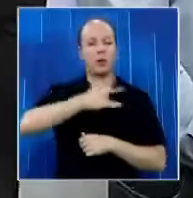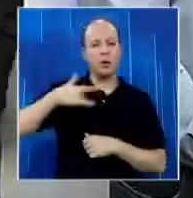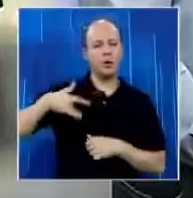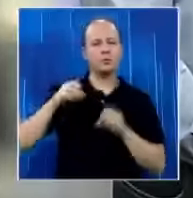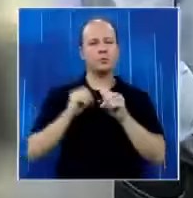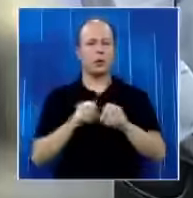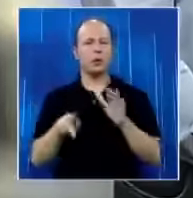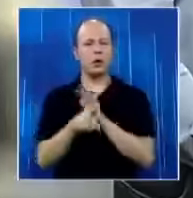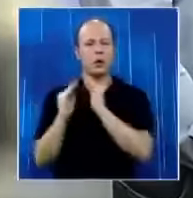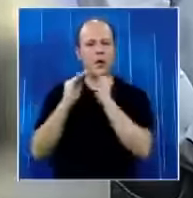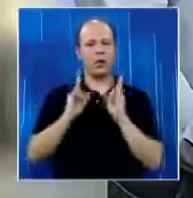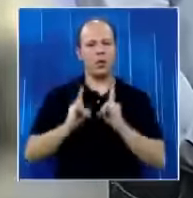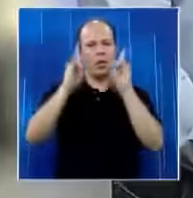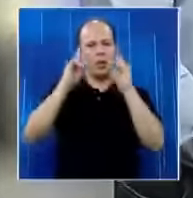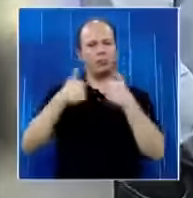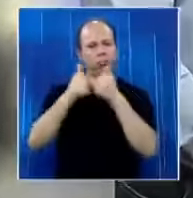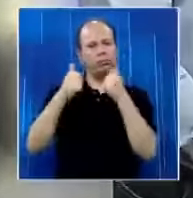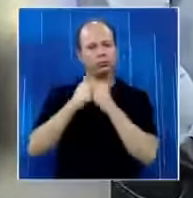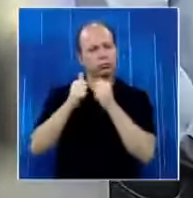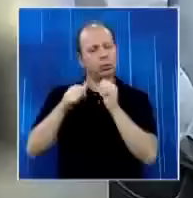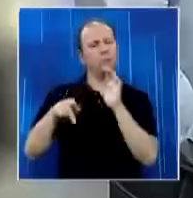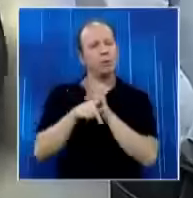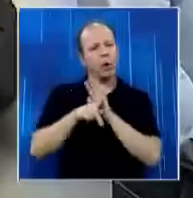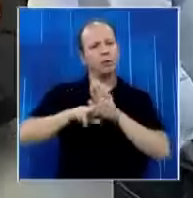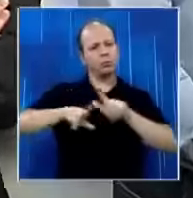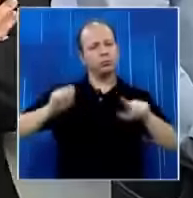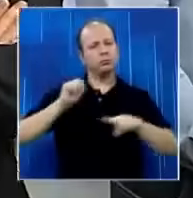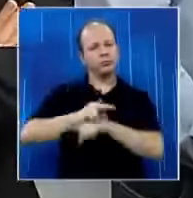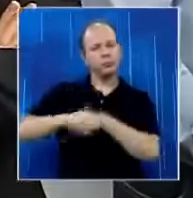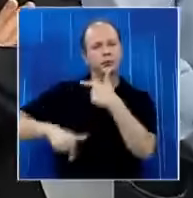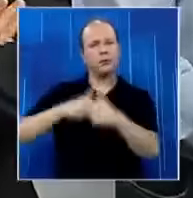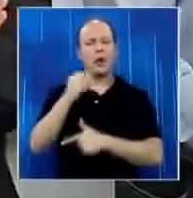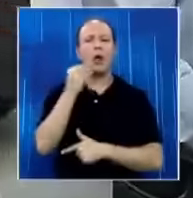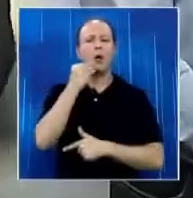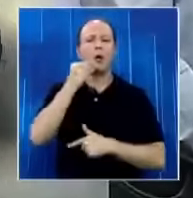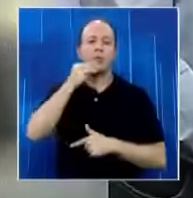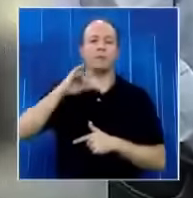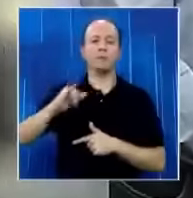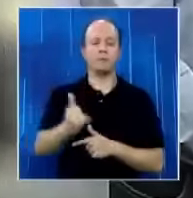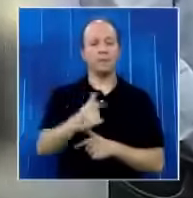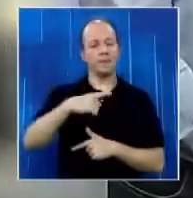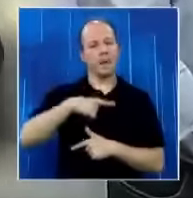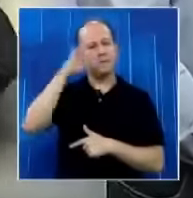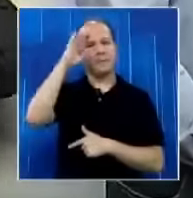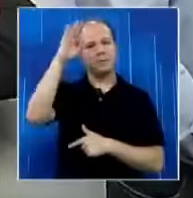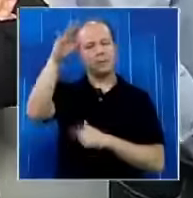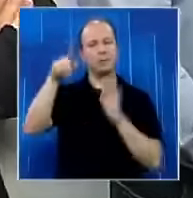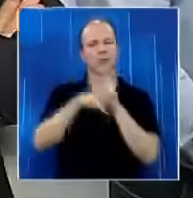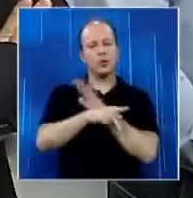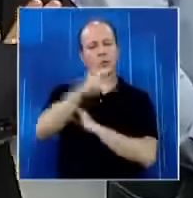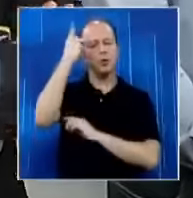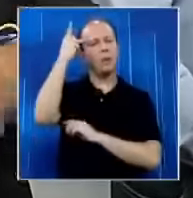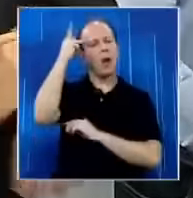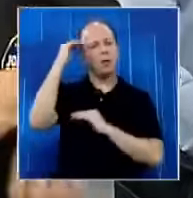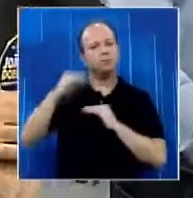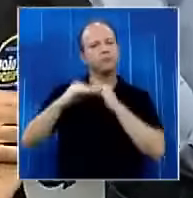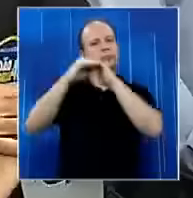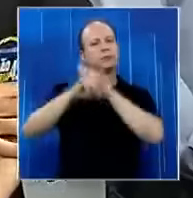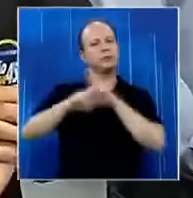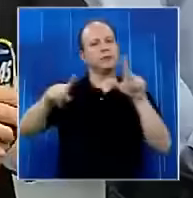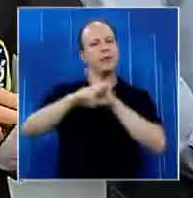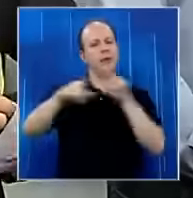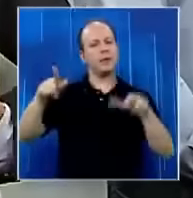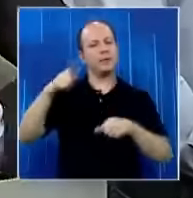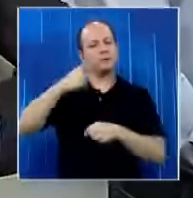saúde, da educação, da habitação, do transporte público, da geração de empregos e de oportunidades e, principalmente, colocar São Paulo num patamar diferente